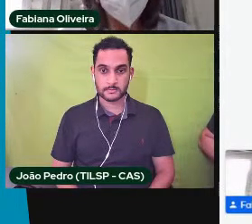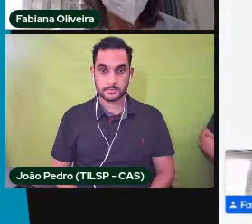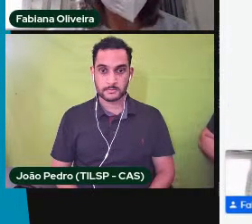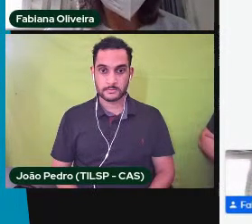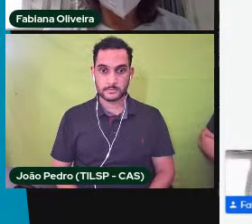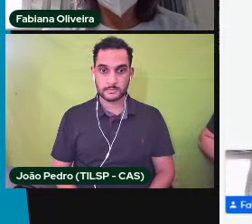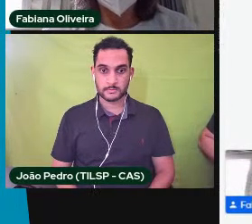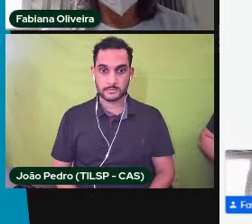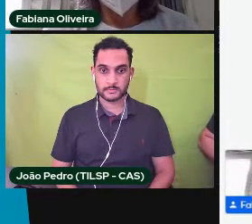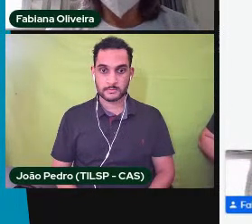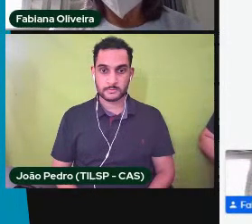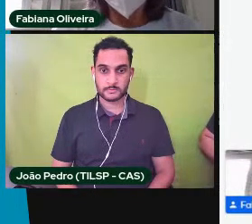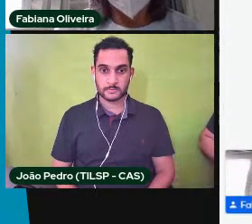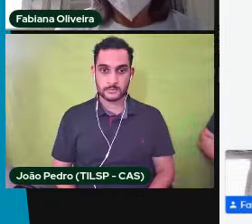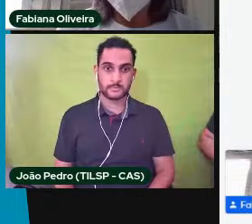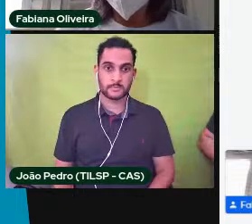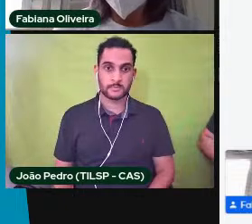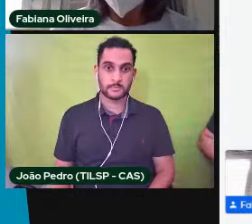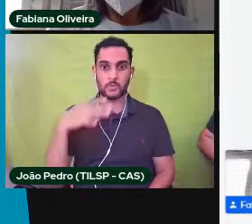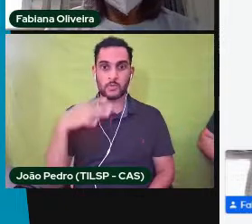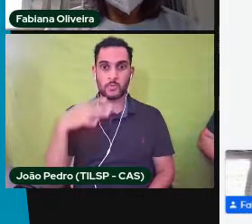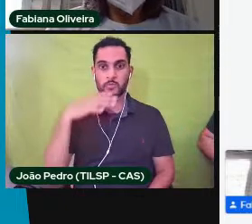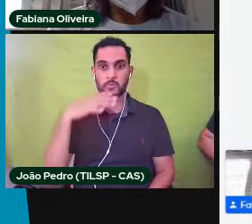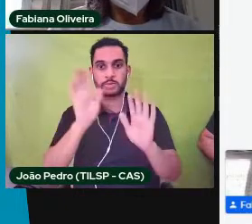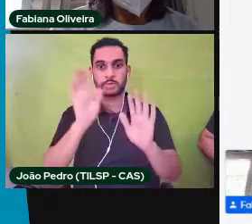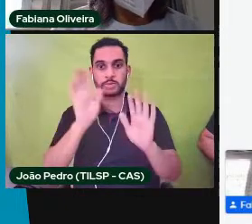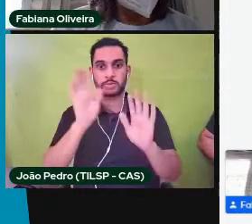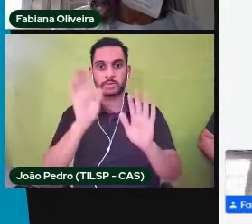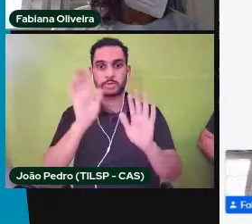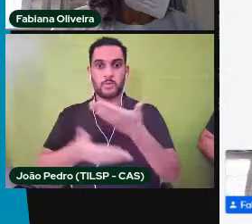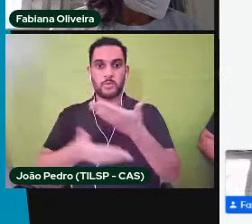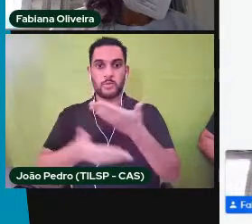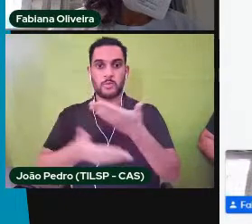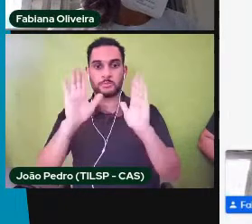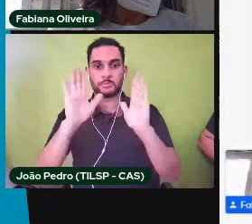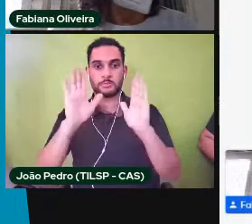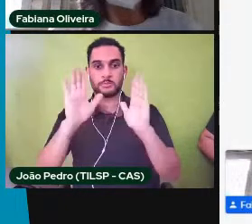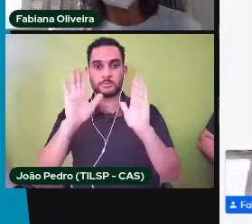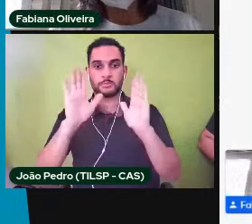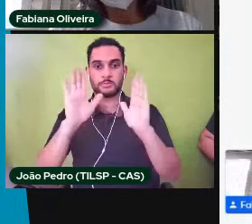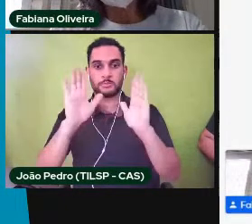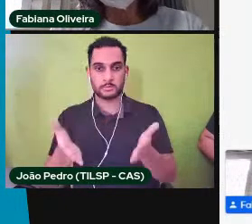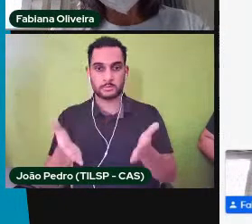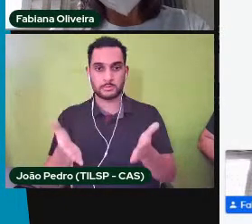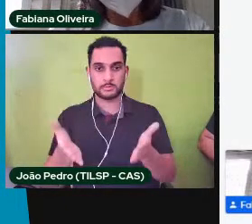Eu acredito que está compartilhando os slides. E enquanto isso,